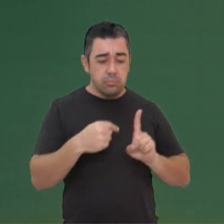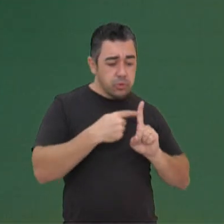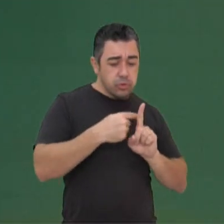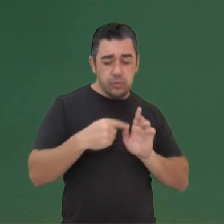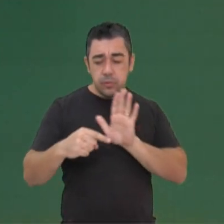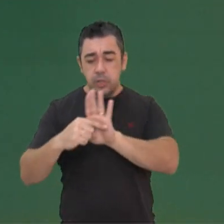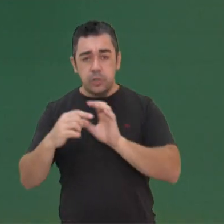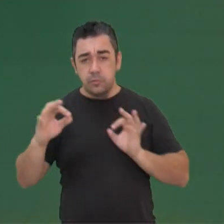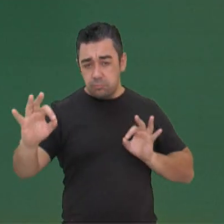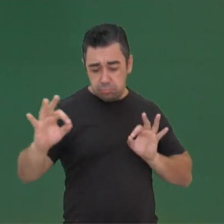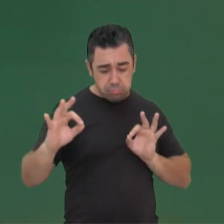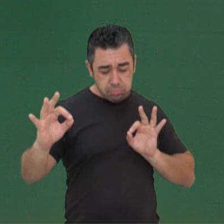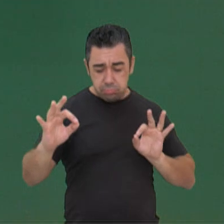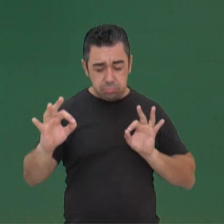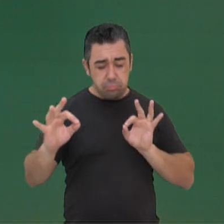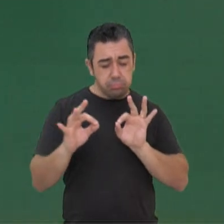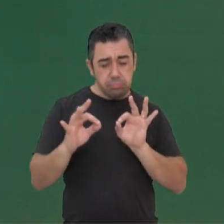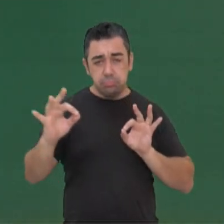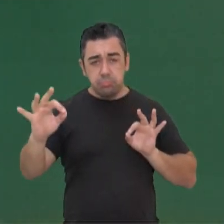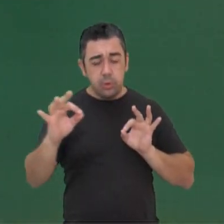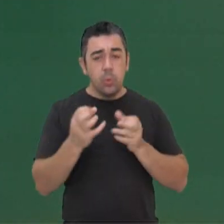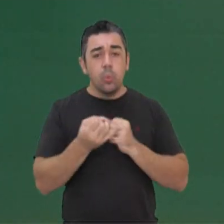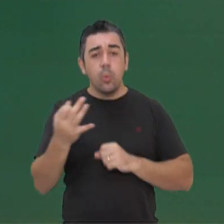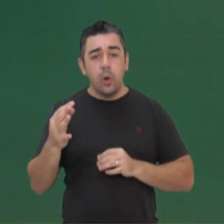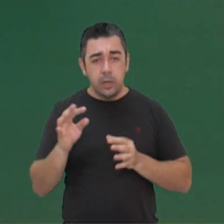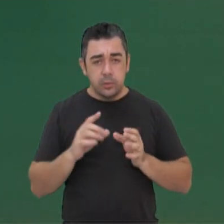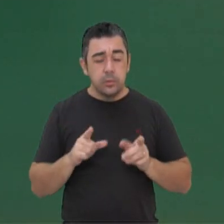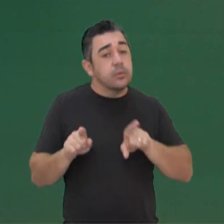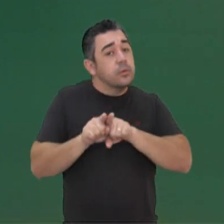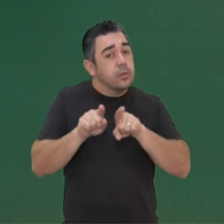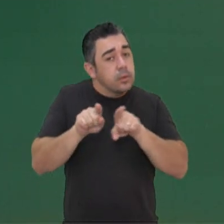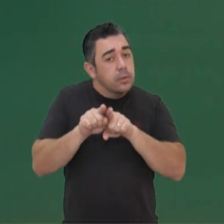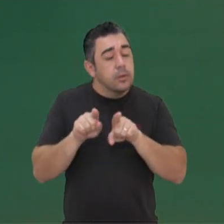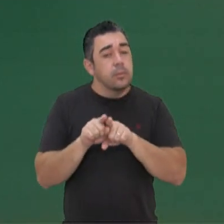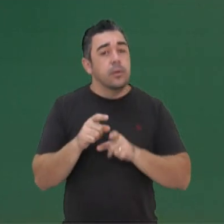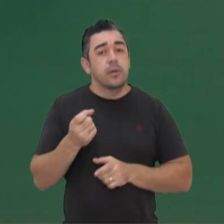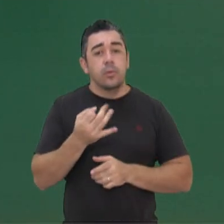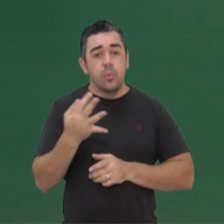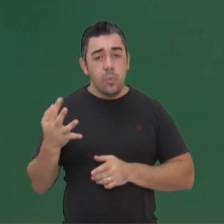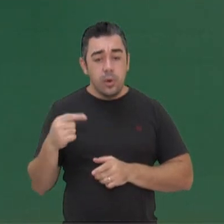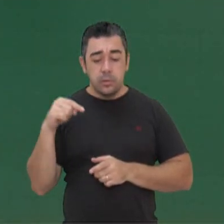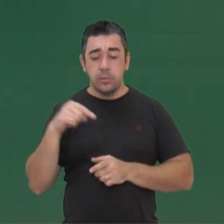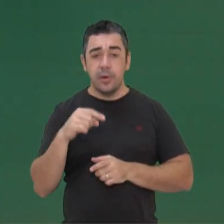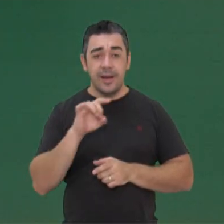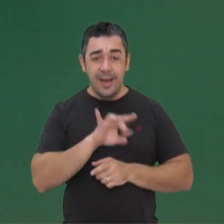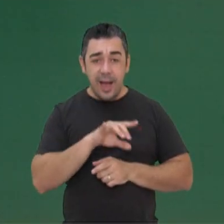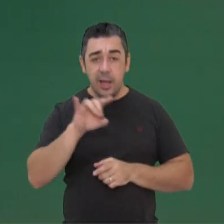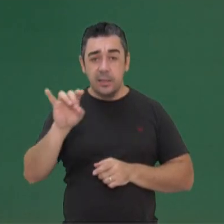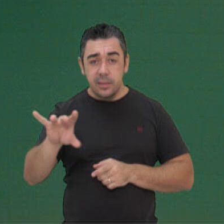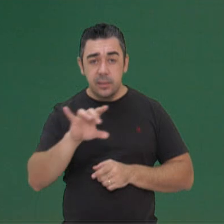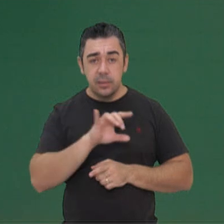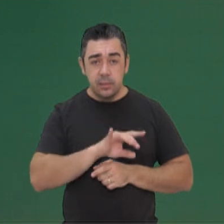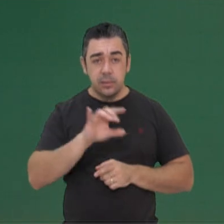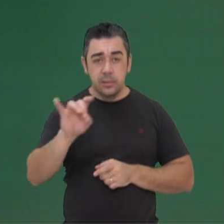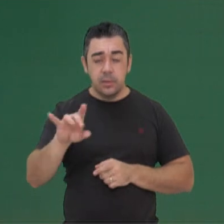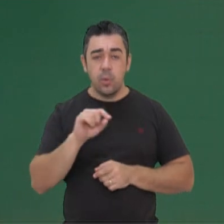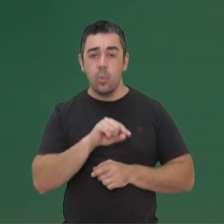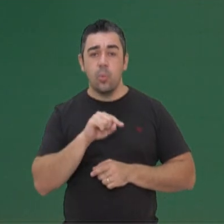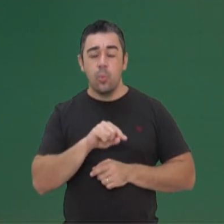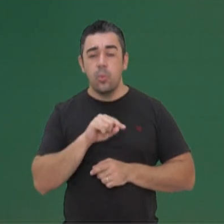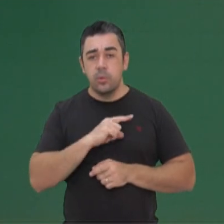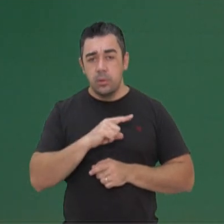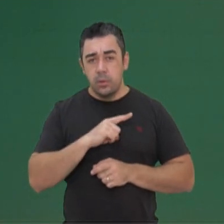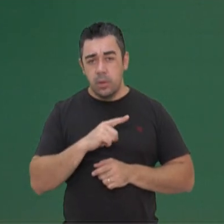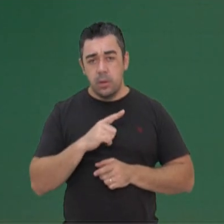si. Ela depende também do valor das cargas, depende do valor da carga-fonte, do valor